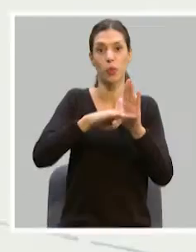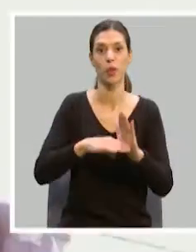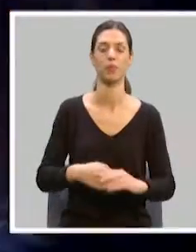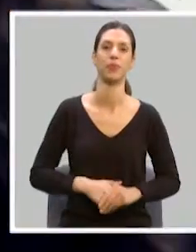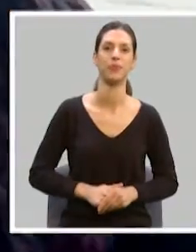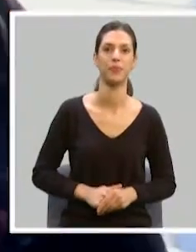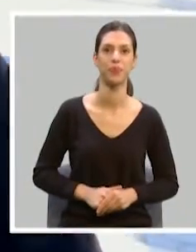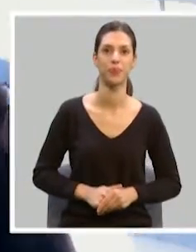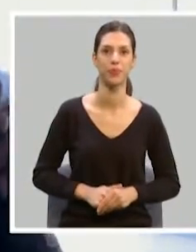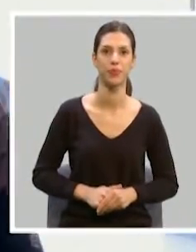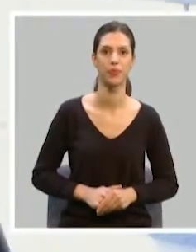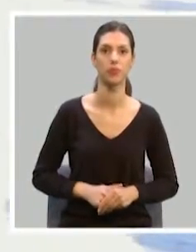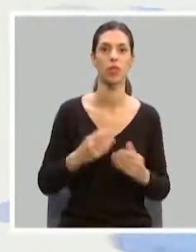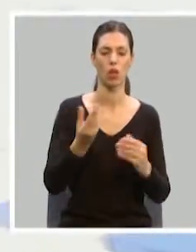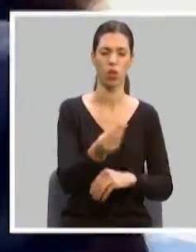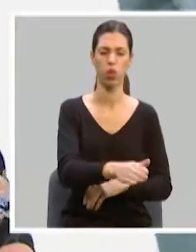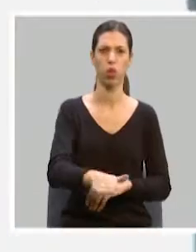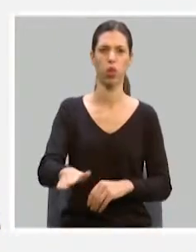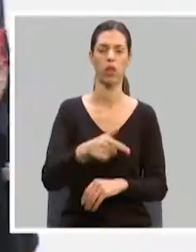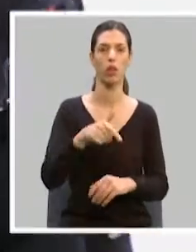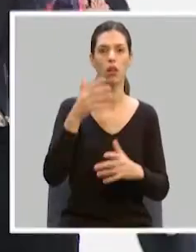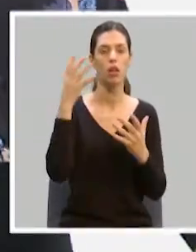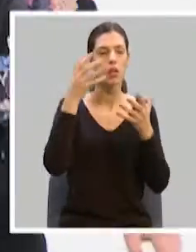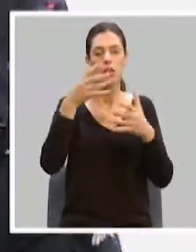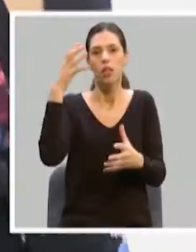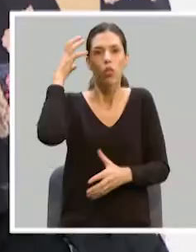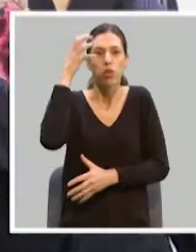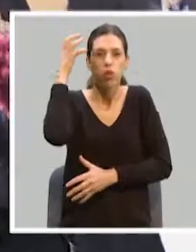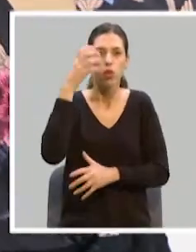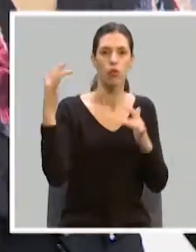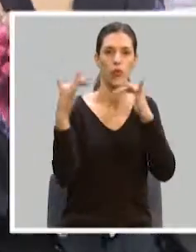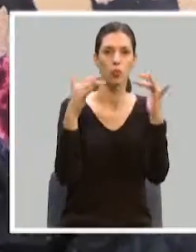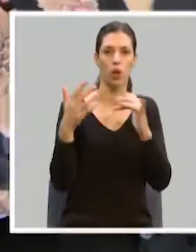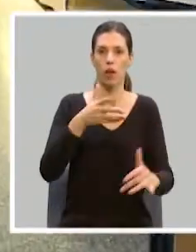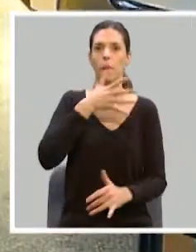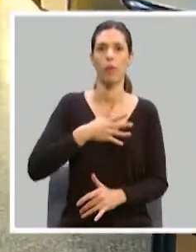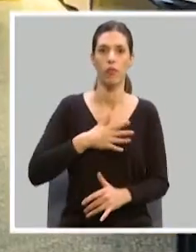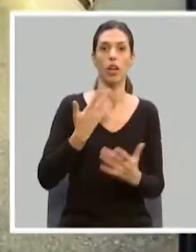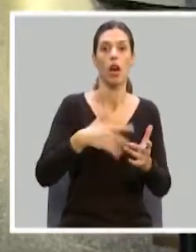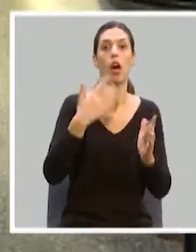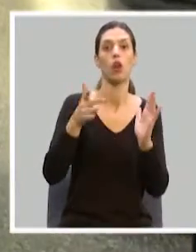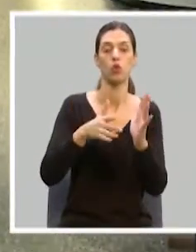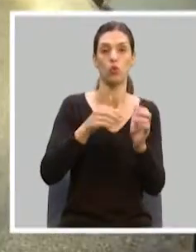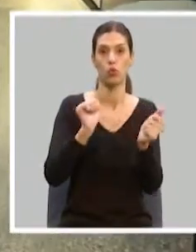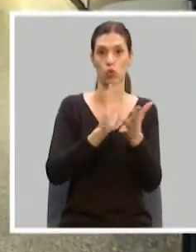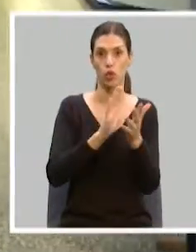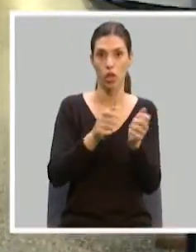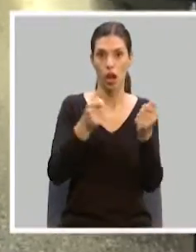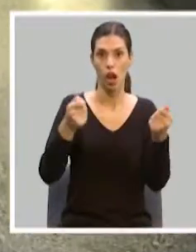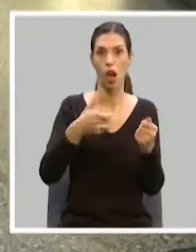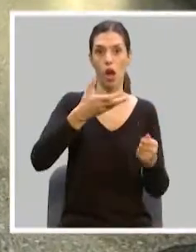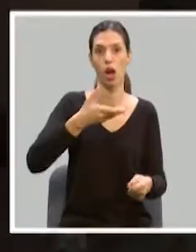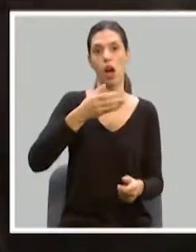e quando era pequeno era doente por futebol e pelo Benfica só podia ler o jornal A bola